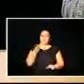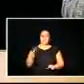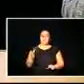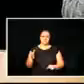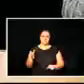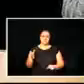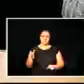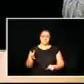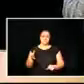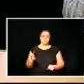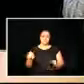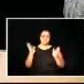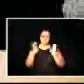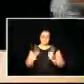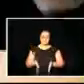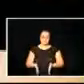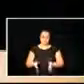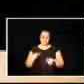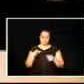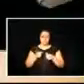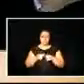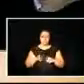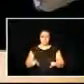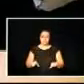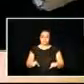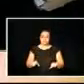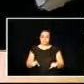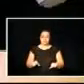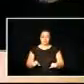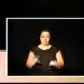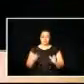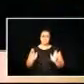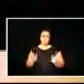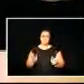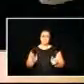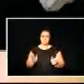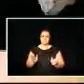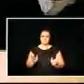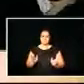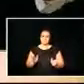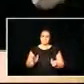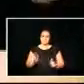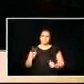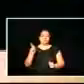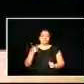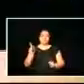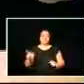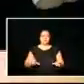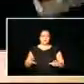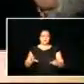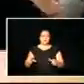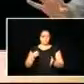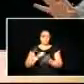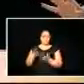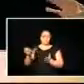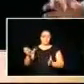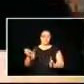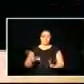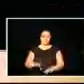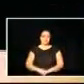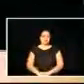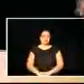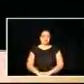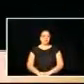cumprir compromisso e ficar desvio de função, desrespeito com o dinheiro público e com o funcionário público municipal. Então,